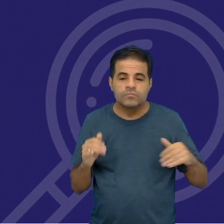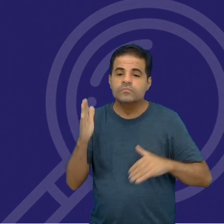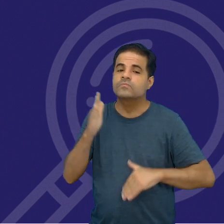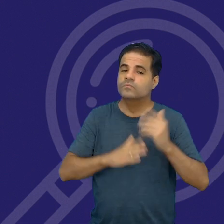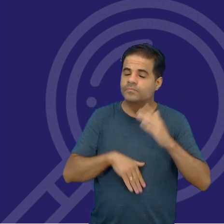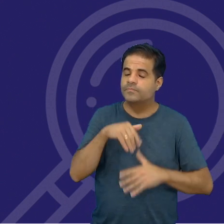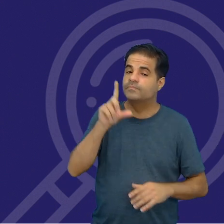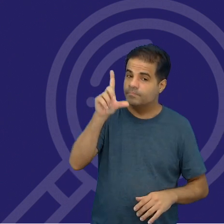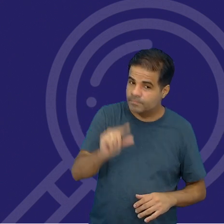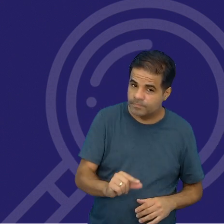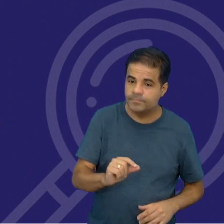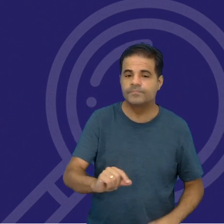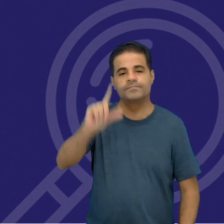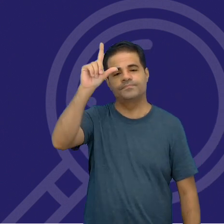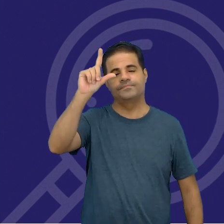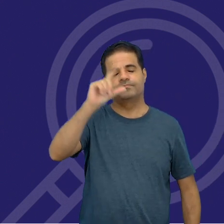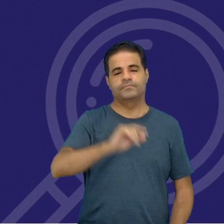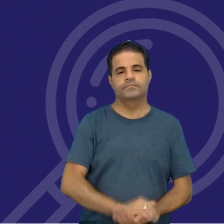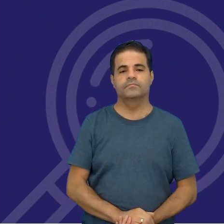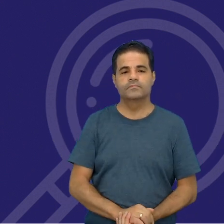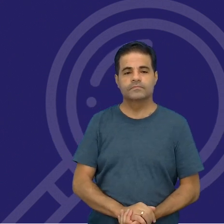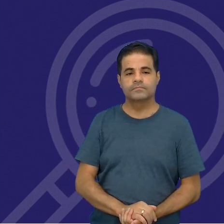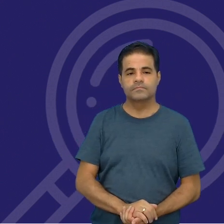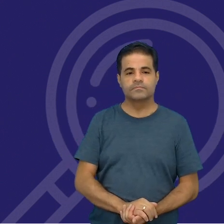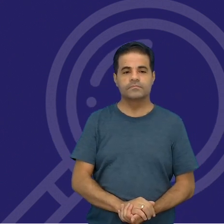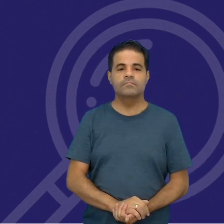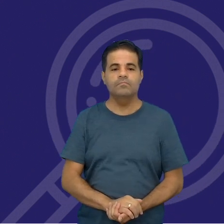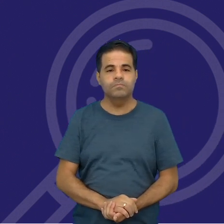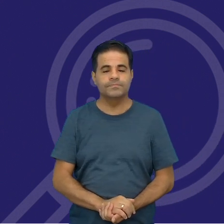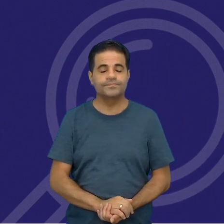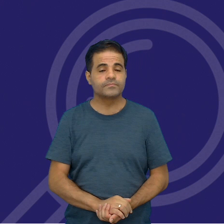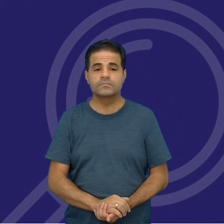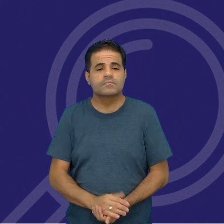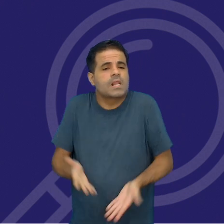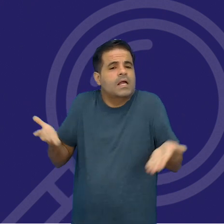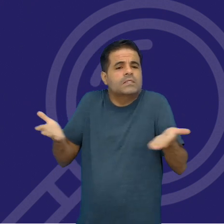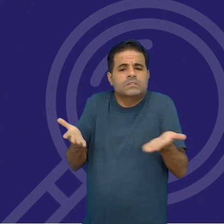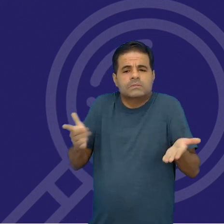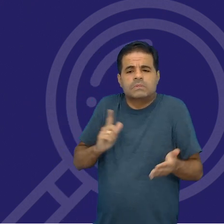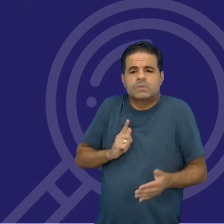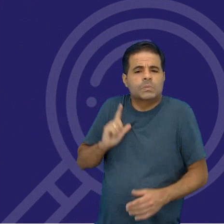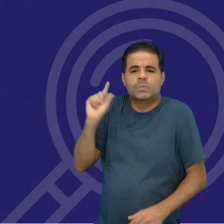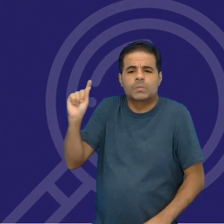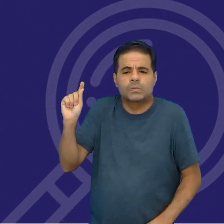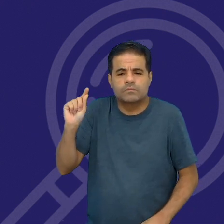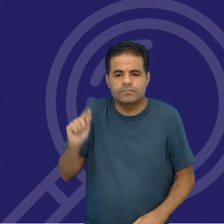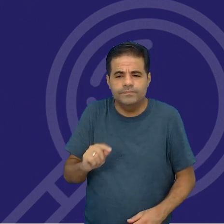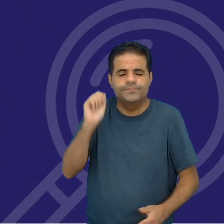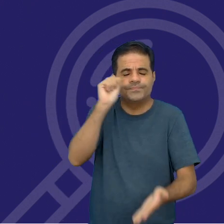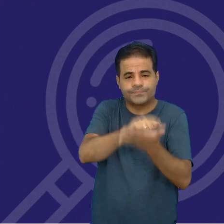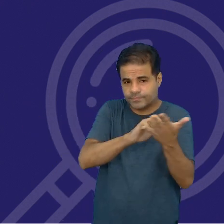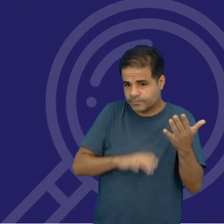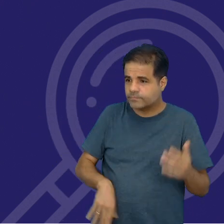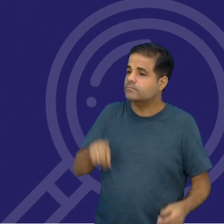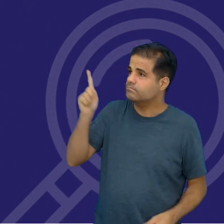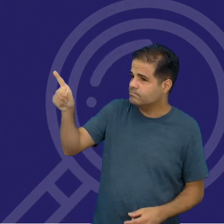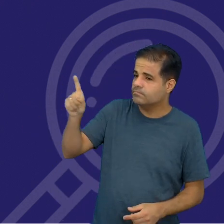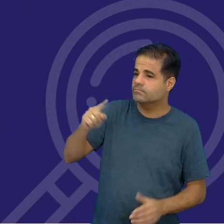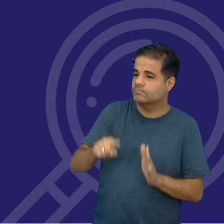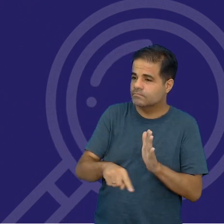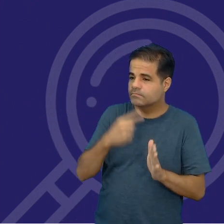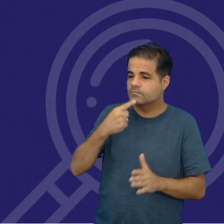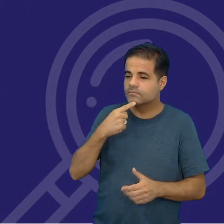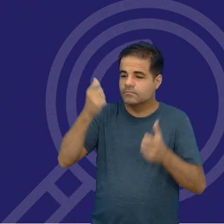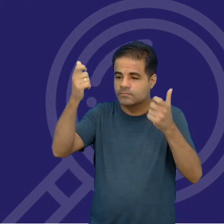ou baixo. Então, gente, o que nós temos aqui, né? Uma atividade, ó, primeiro, ele